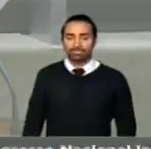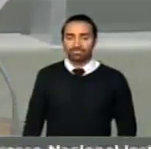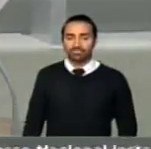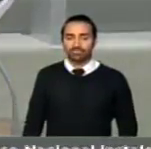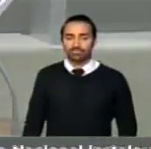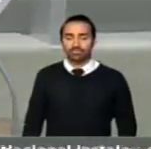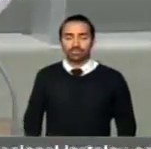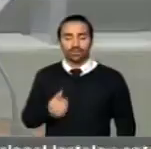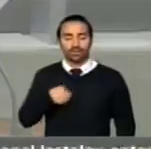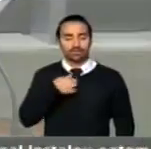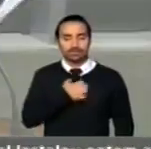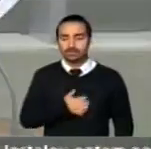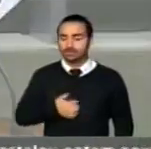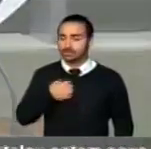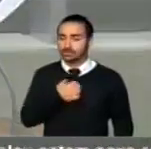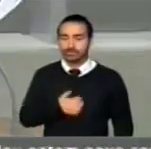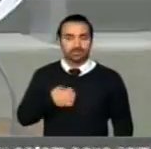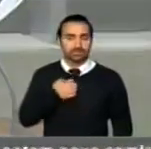Revoltado ainda mais